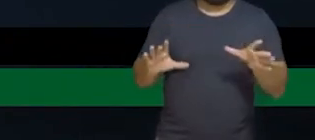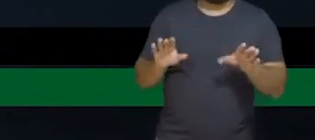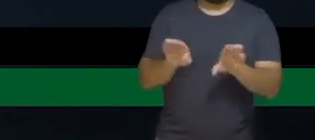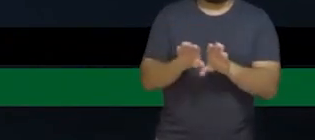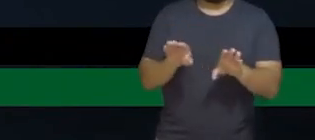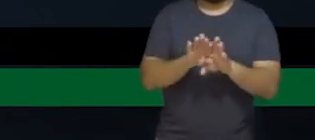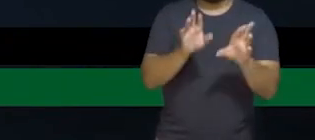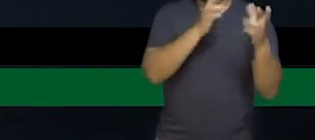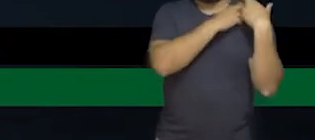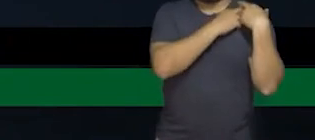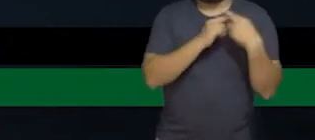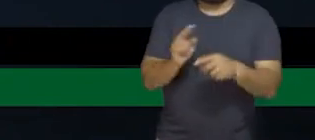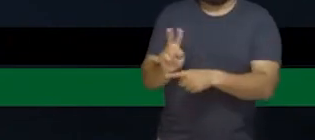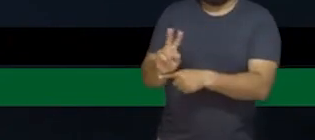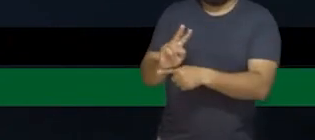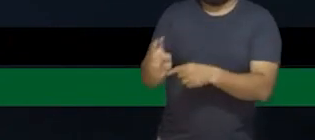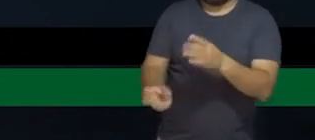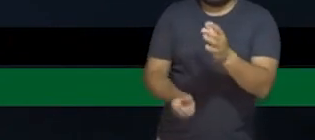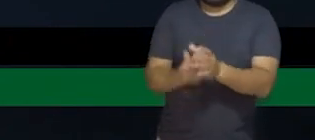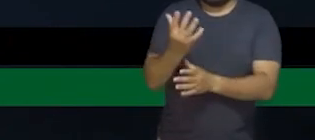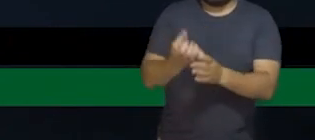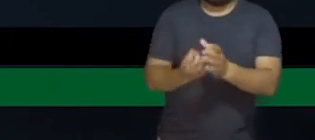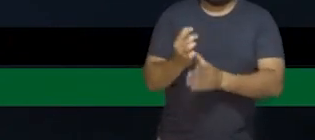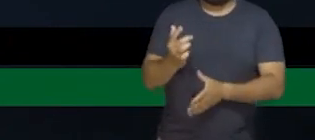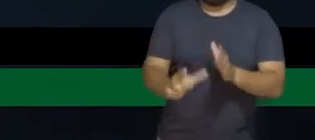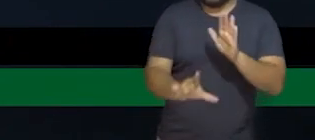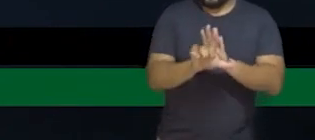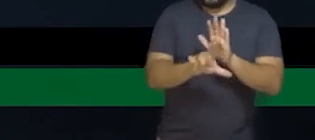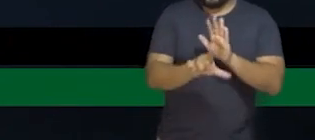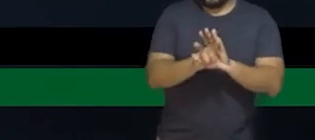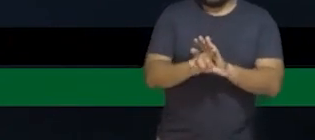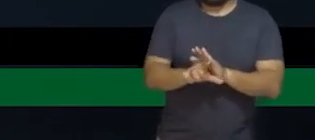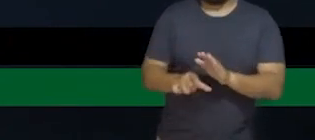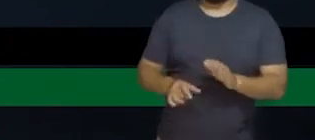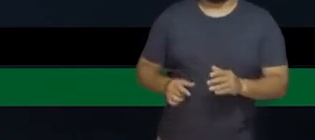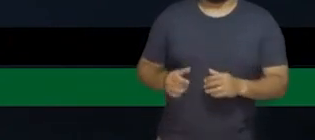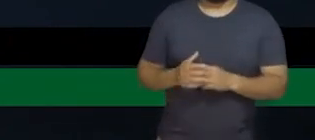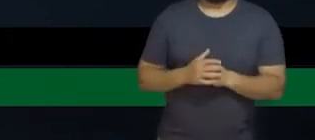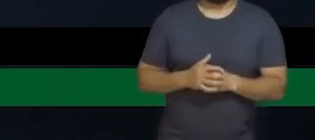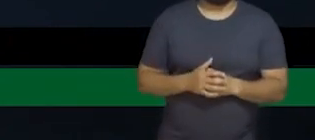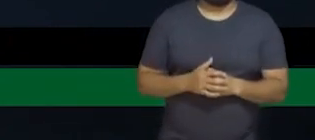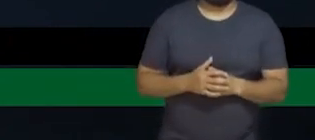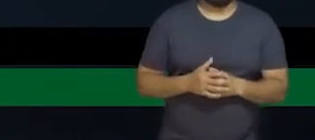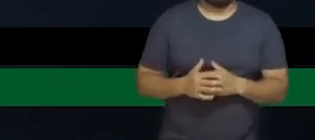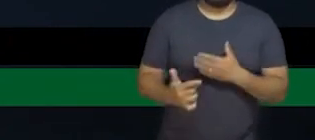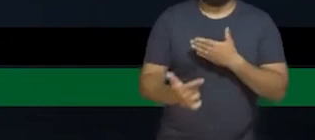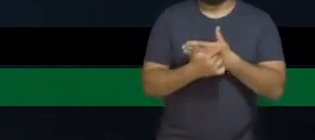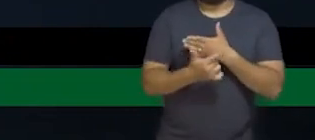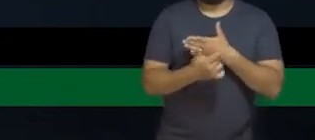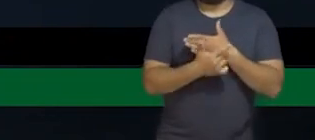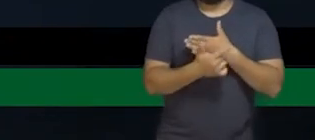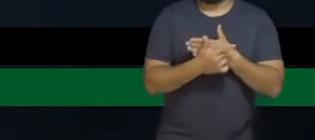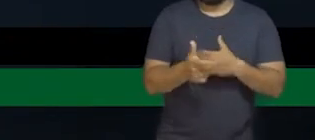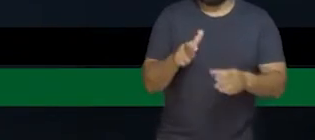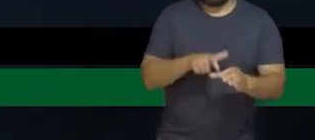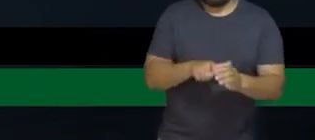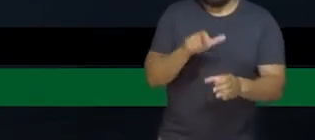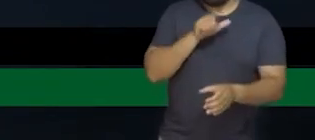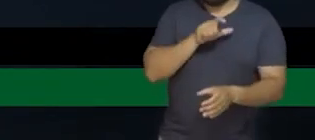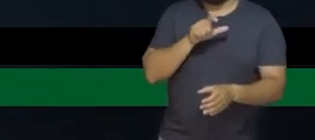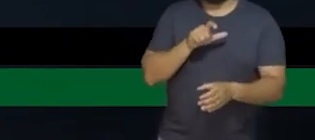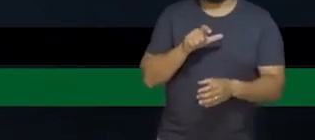na fiscalização das ações do Poder Executivo. Esse papel independente da Assembleia Legislativa é